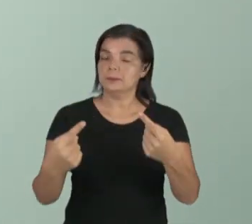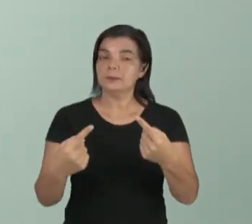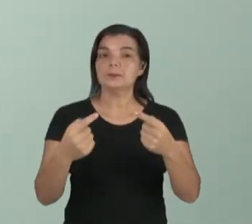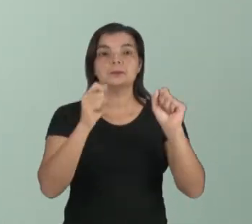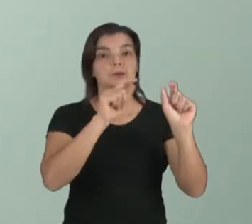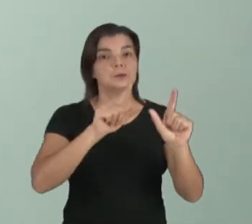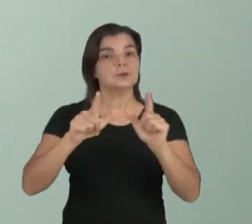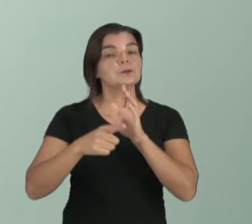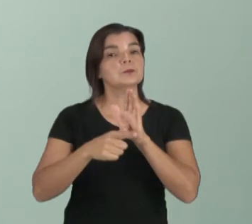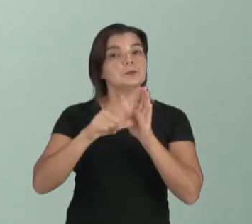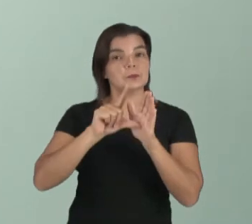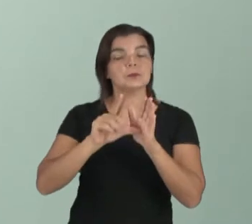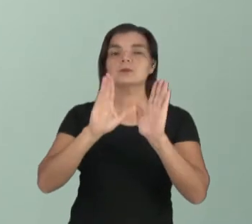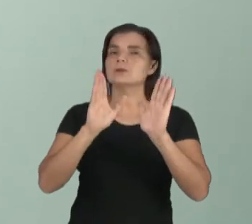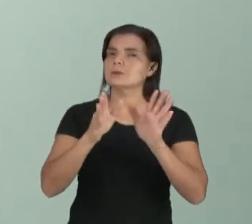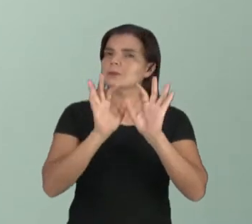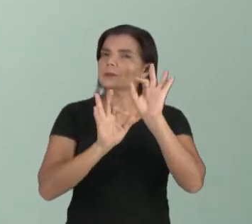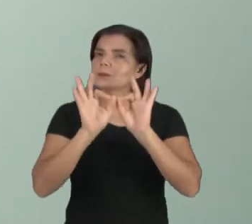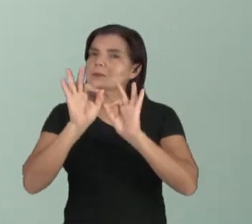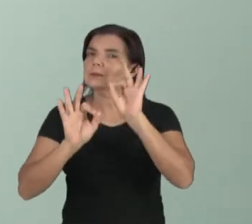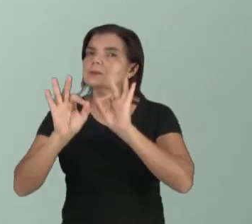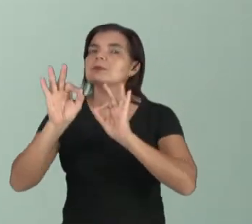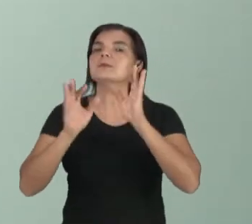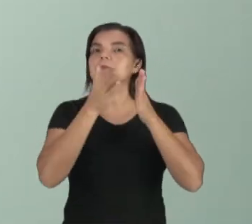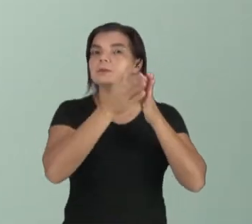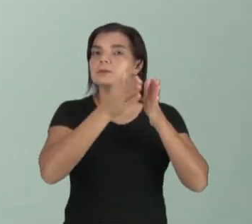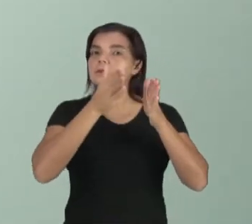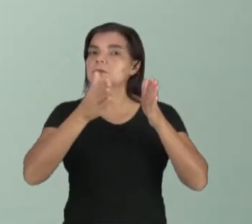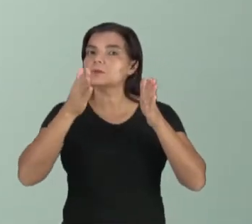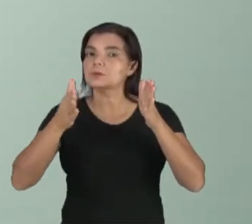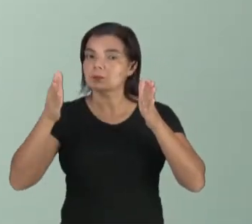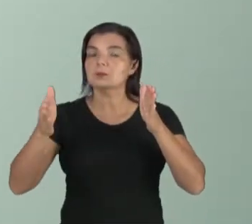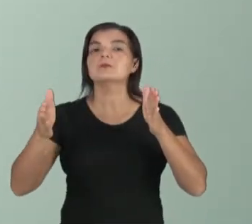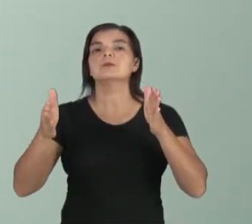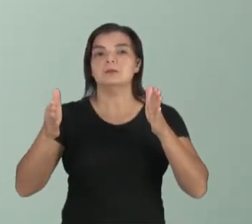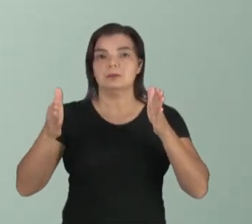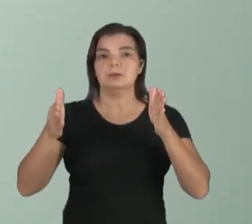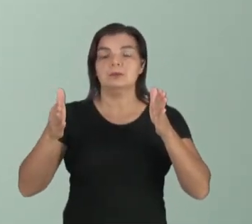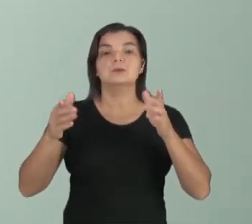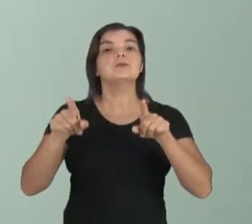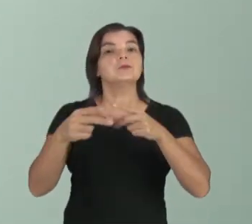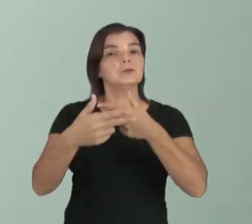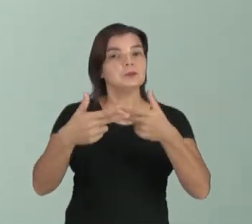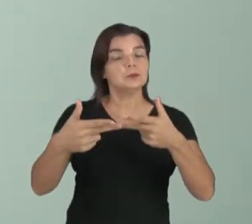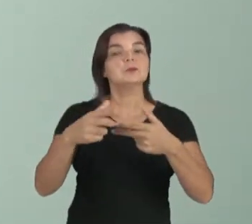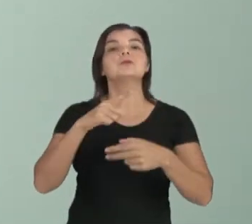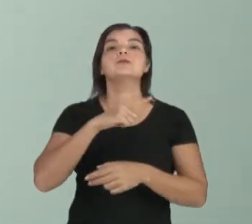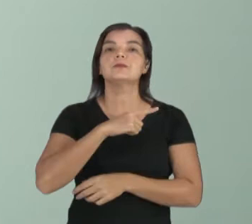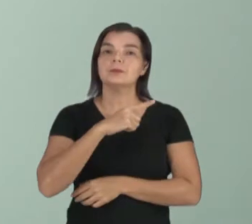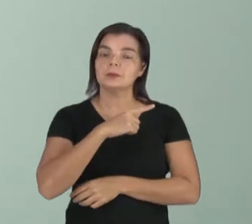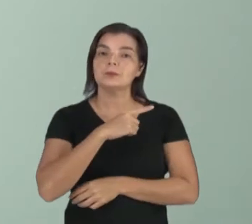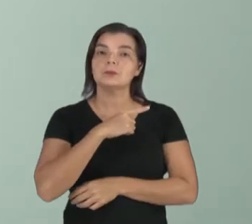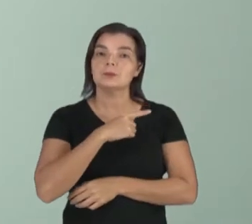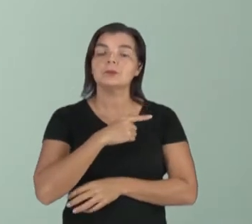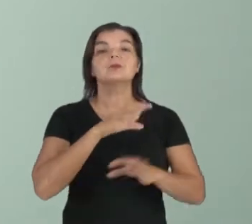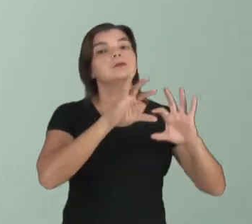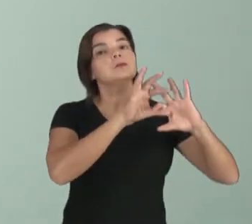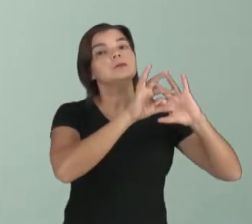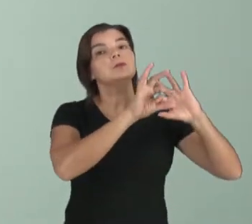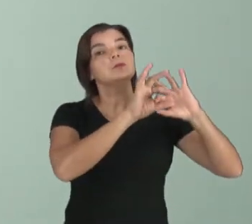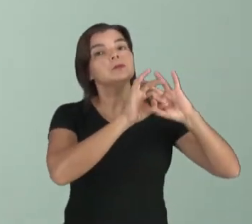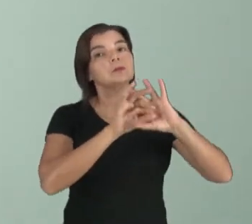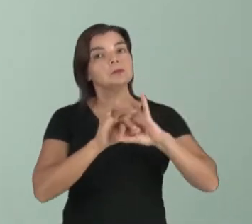slide anterior, elas já foram organizadas com uma sequência de ações que há uma coerência, que